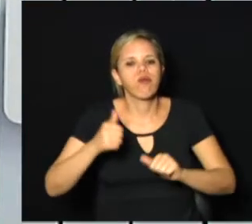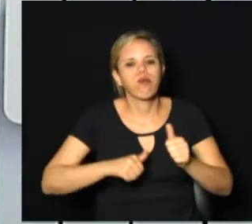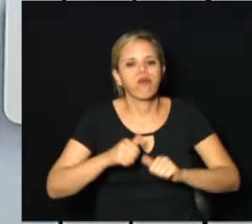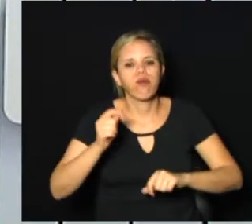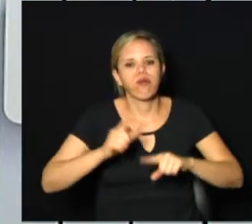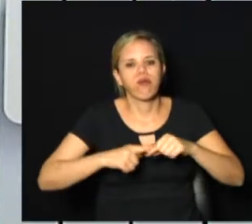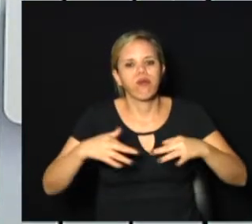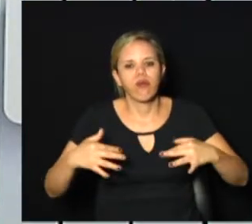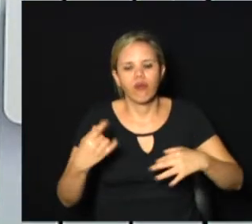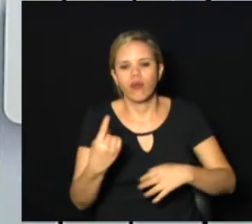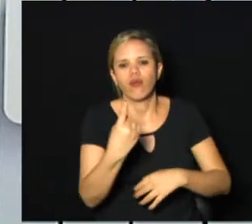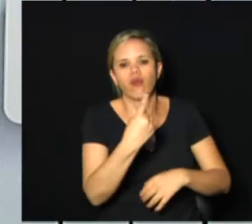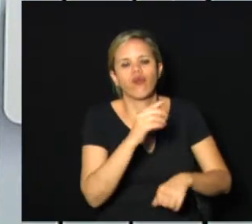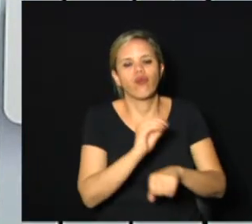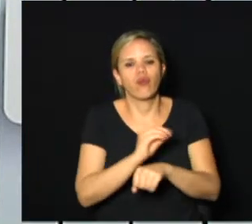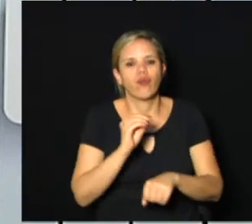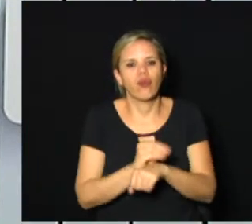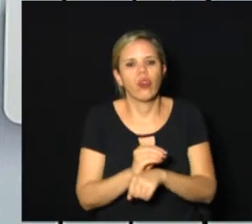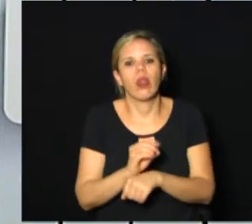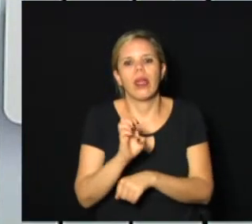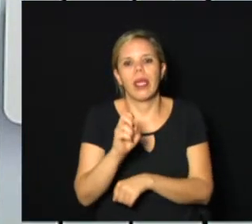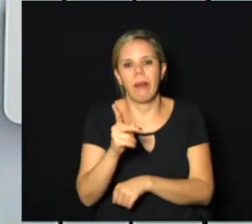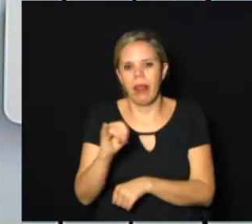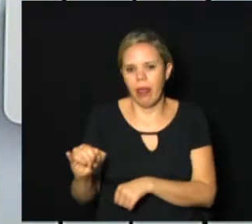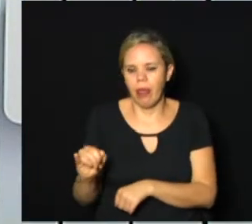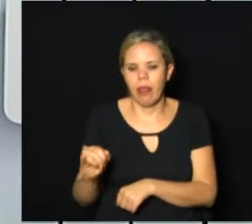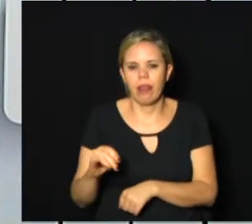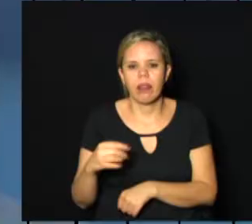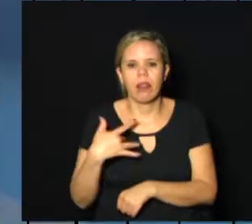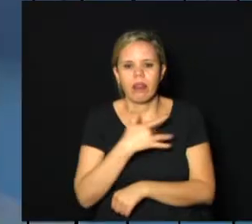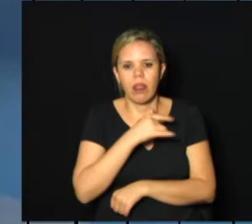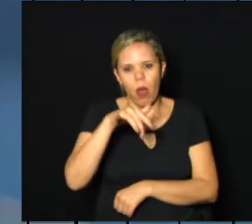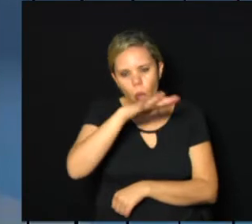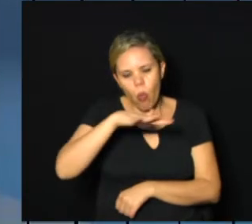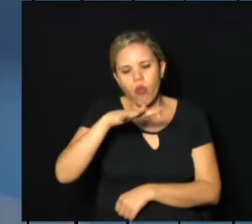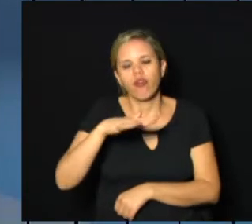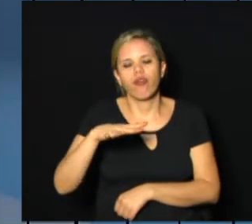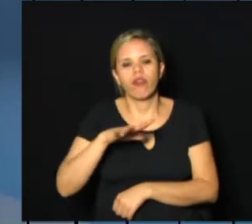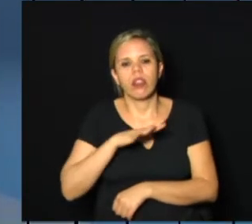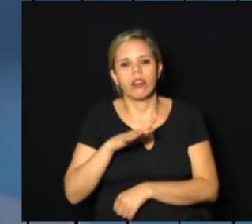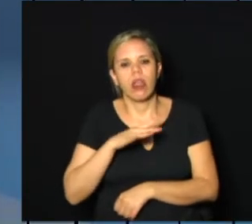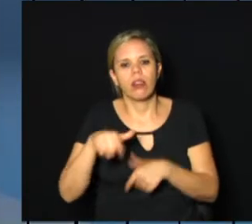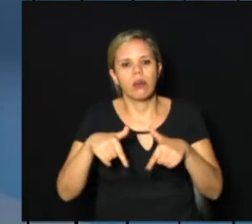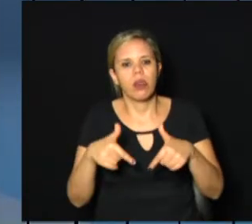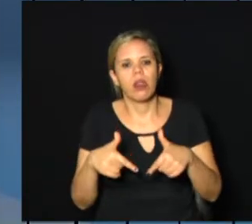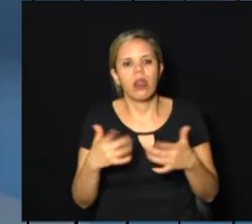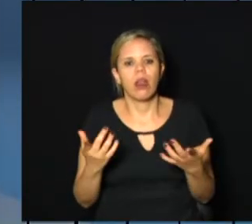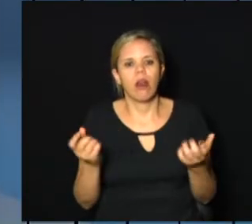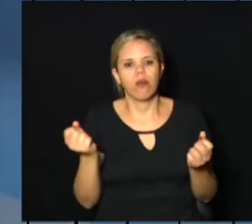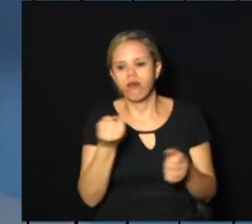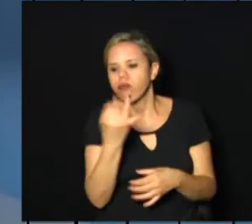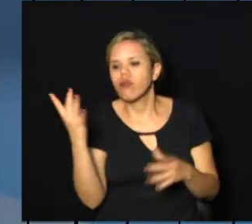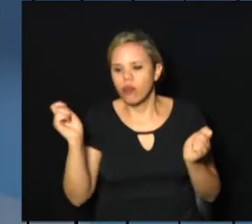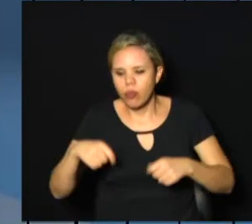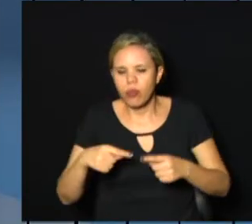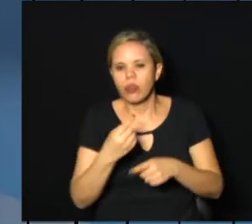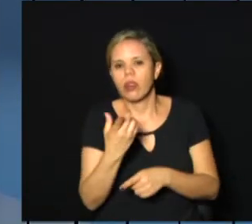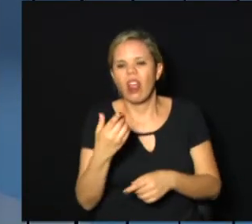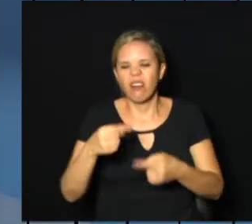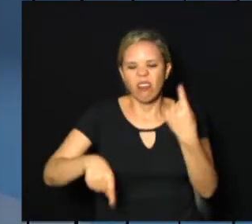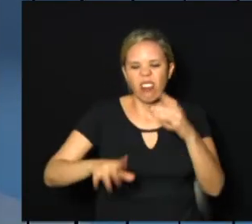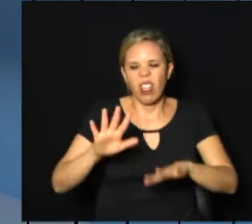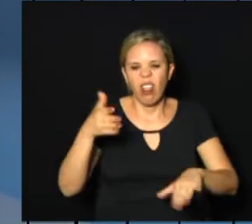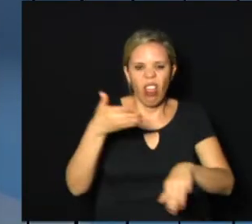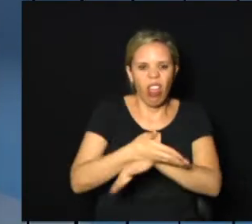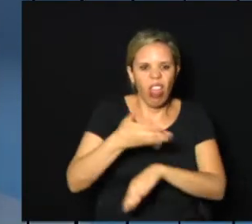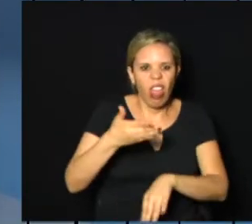proteção individual para os profissionais de saúde da cidade? Eles são suficientes, são adequados? Porque vira e mexe, entra